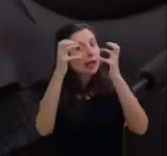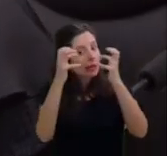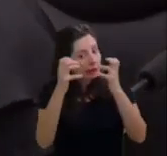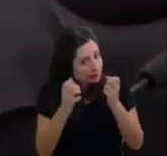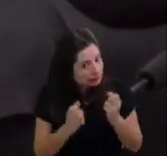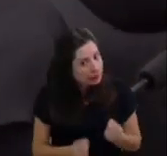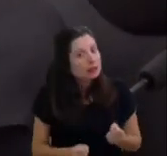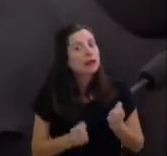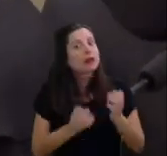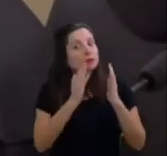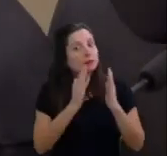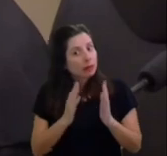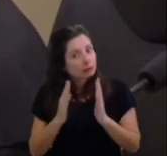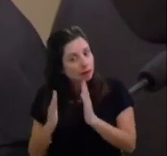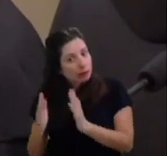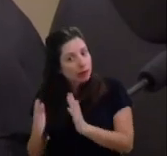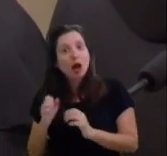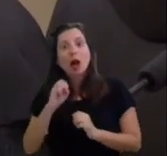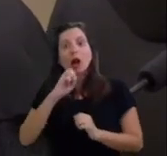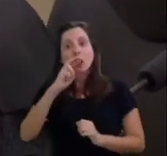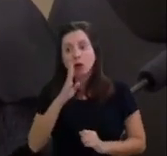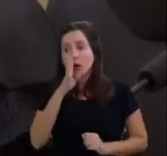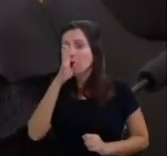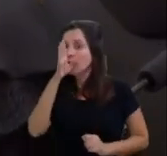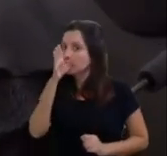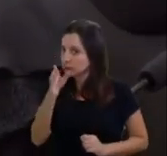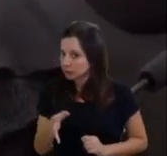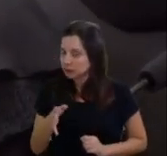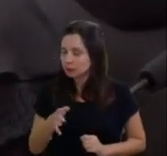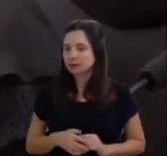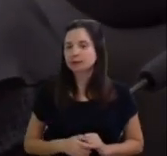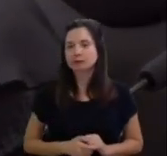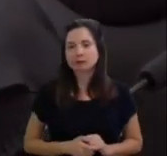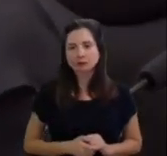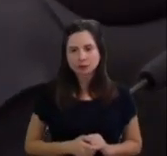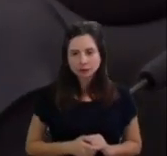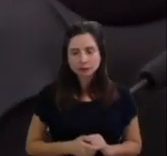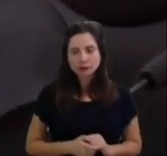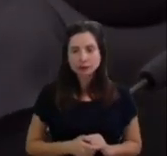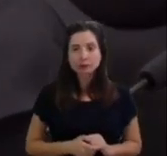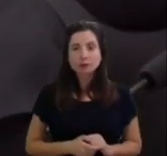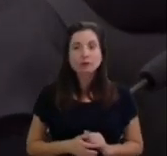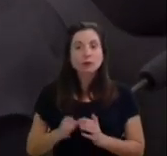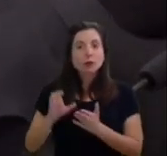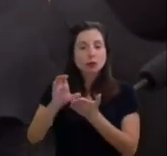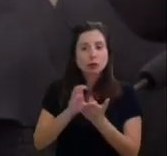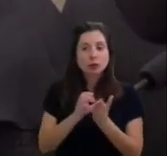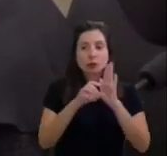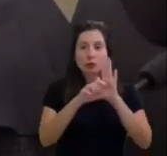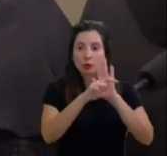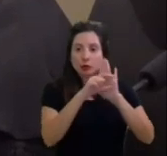extraordinárias ou contornos abusivos. No recurso ordinário